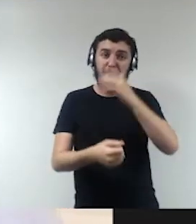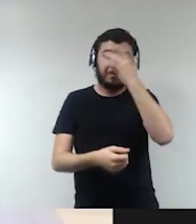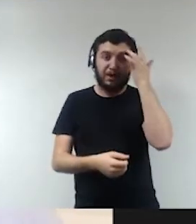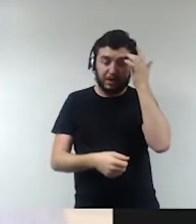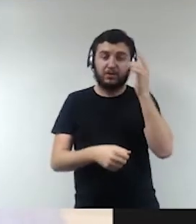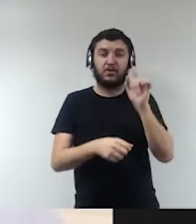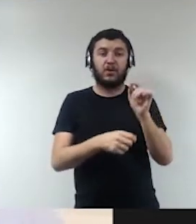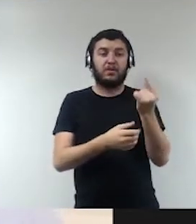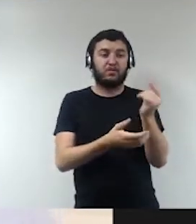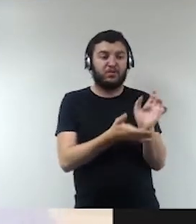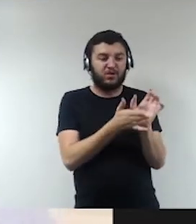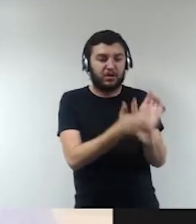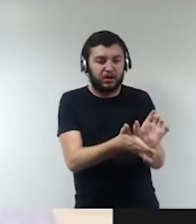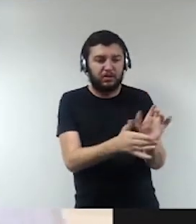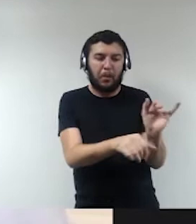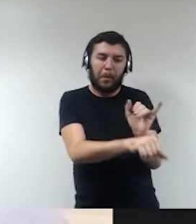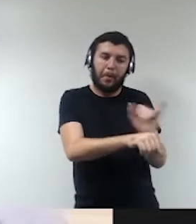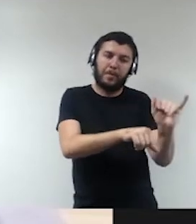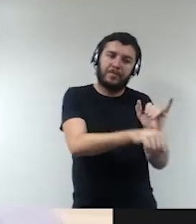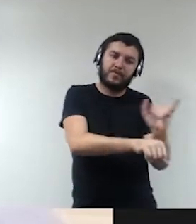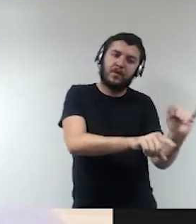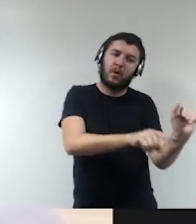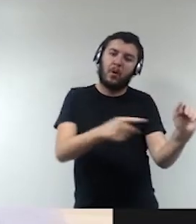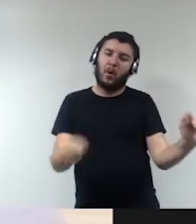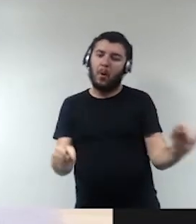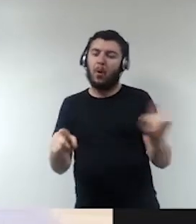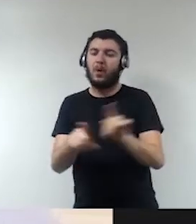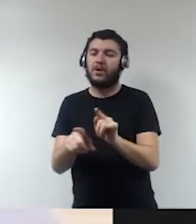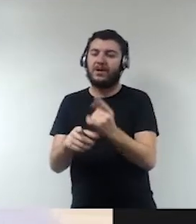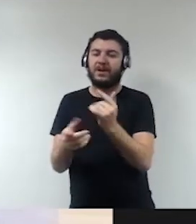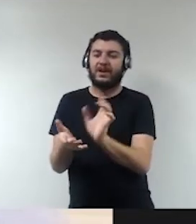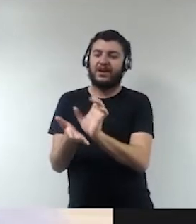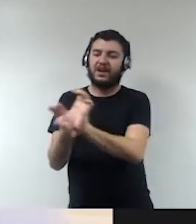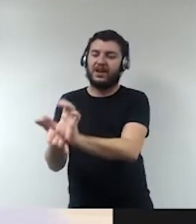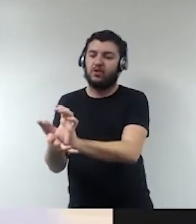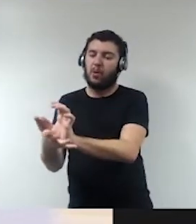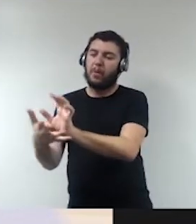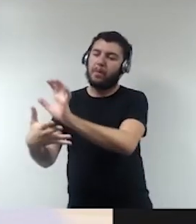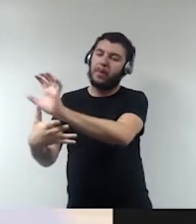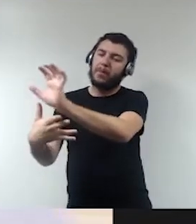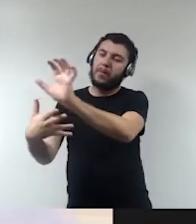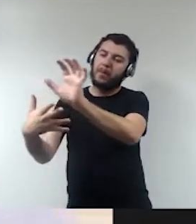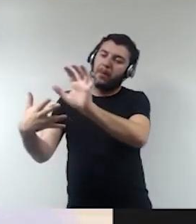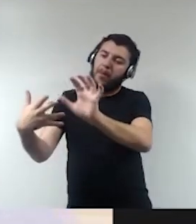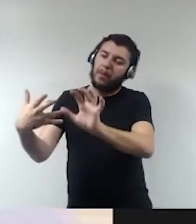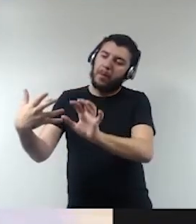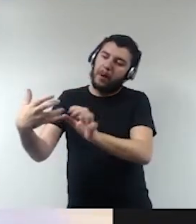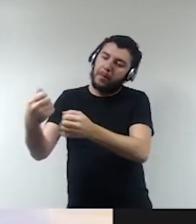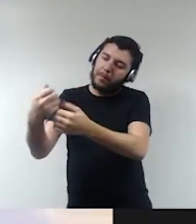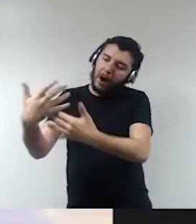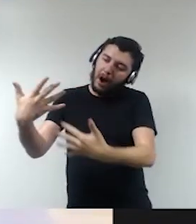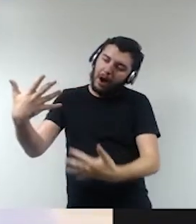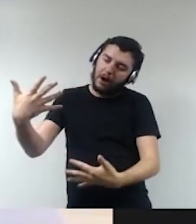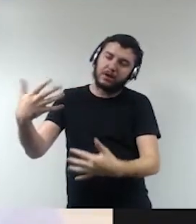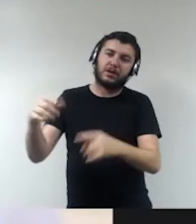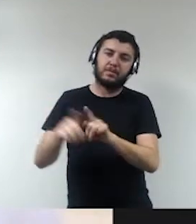divididos por classes, subclasses, com todos os credores? Então, essa é uma indagação, e vocês percebem que